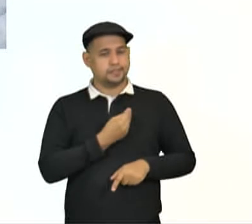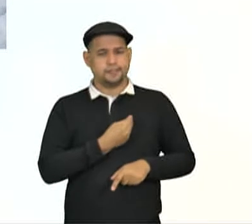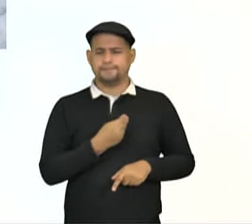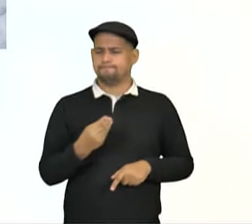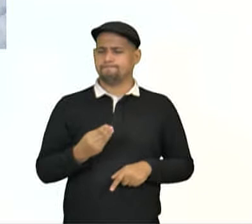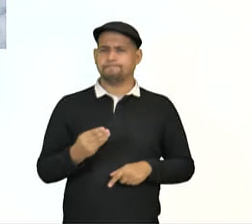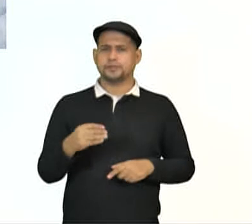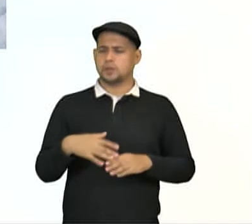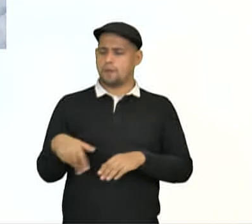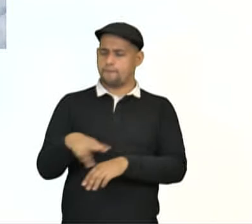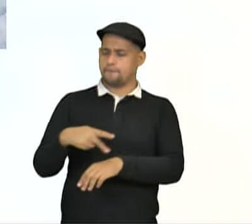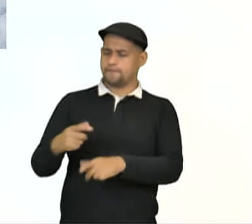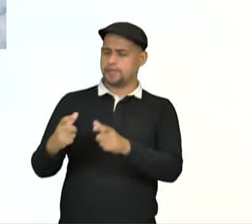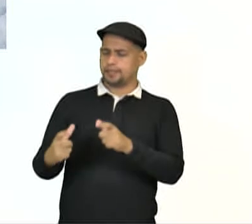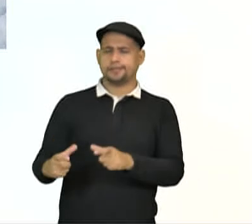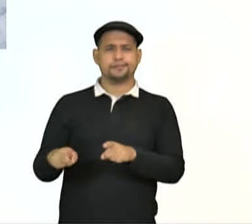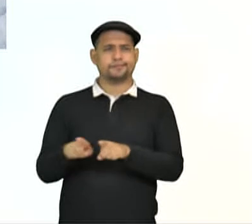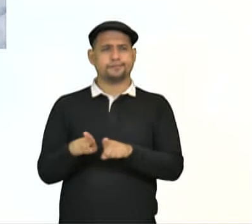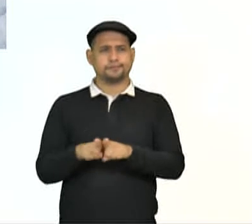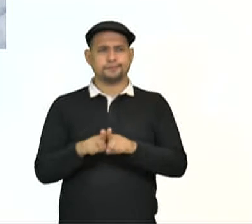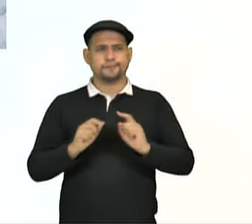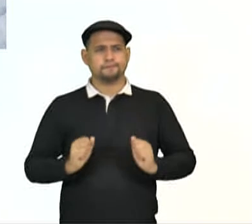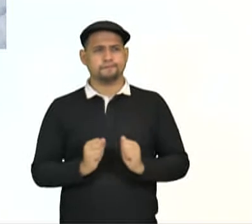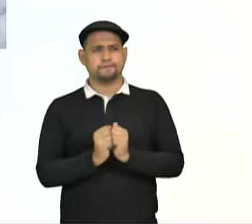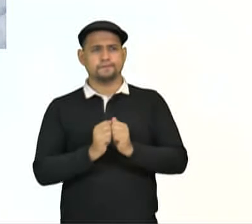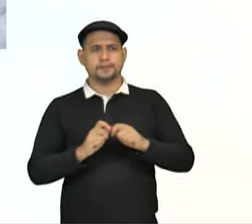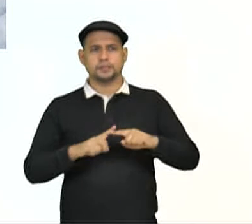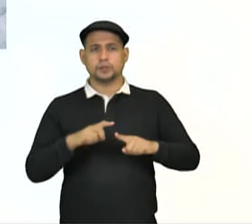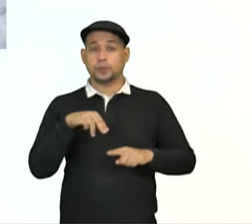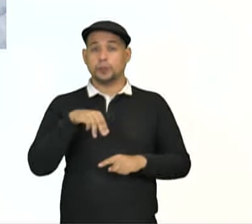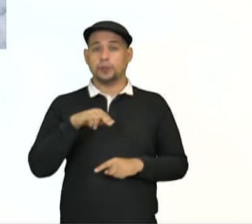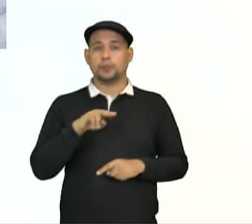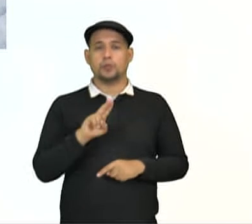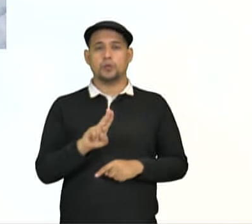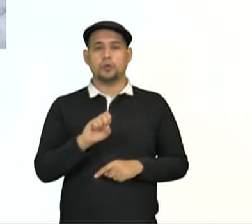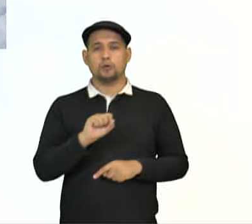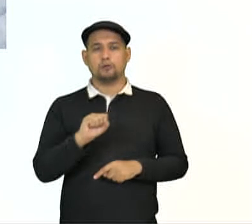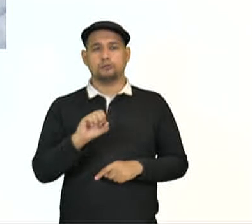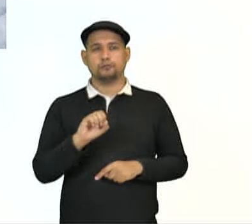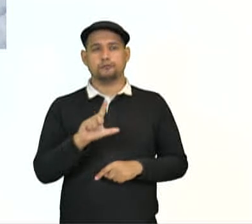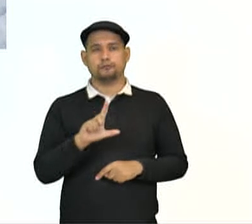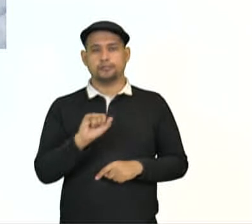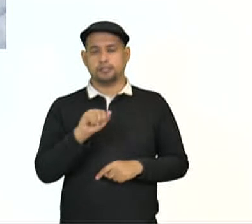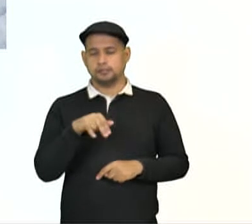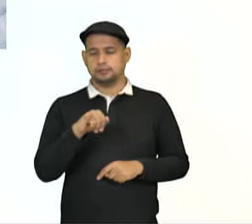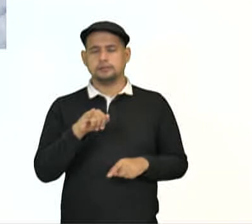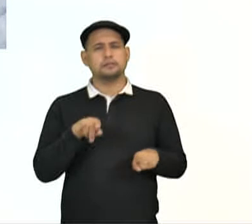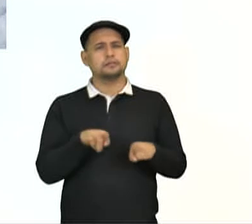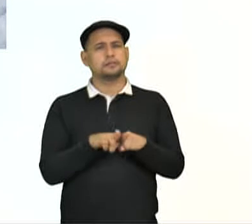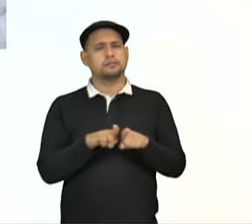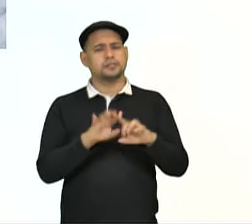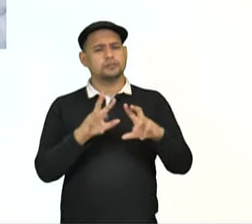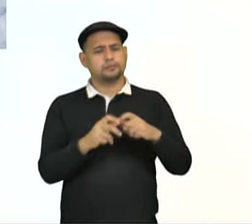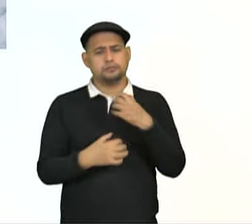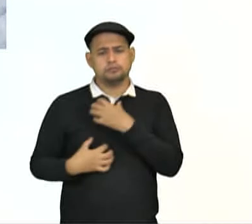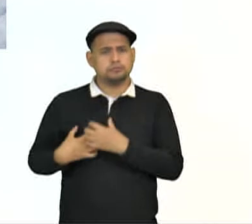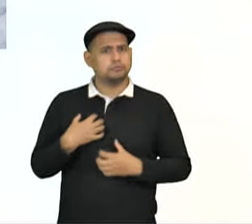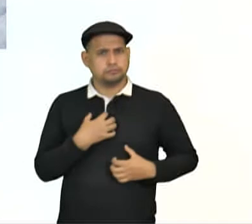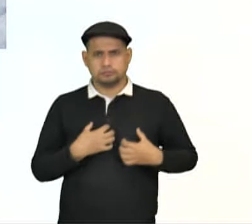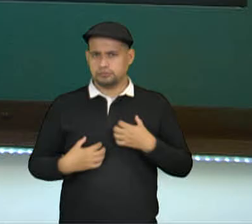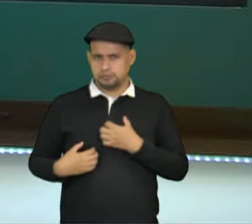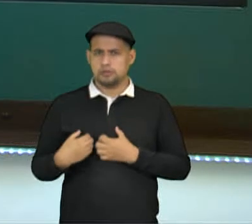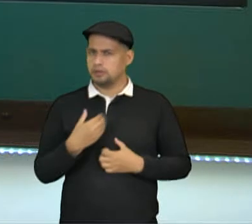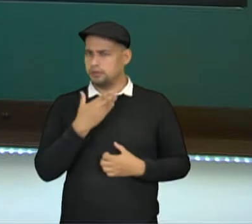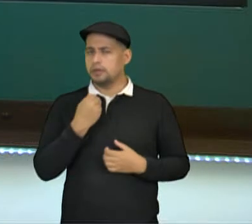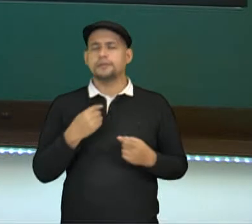se aliam a Benito Mussolini. Primeiro erro é incitando tumultos, agitação e destruição. Ou